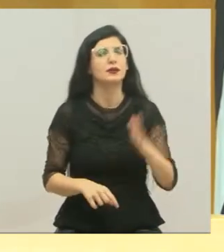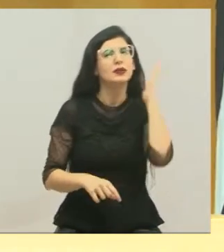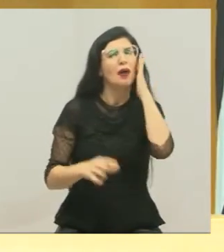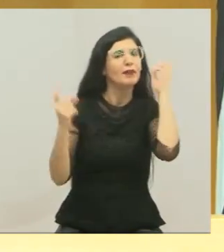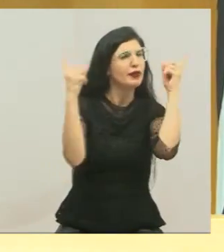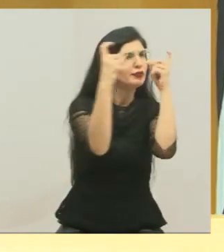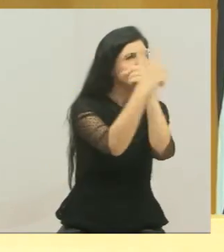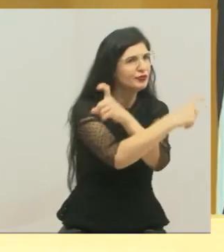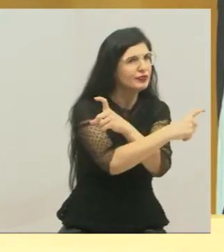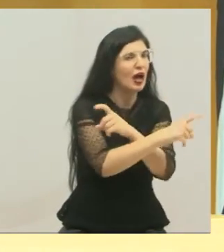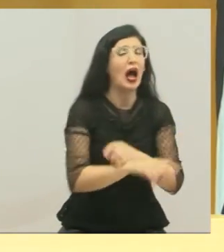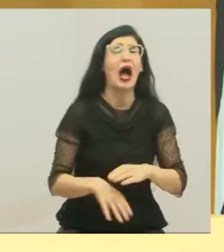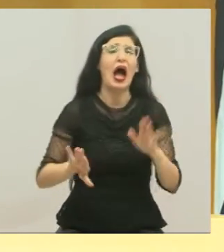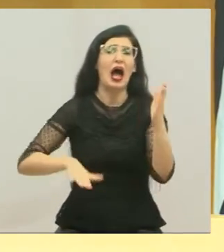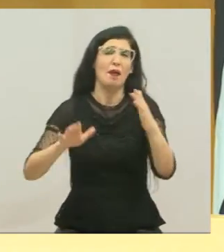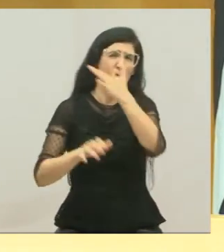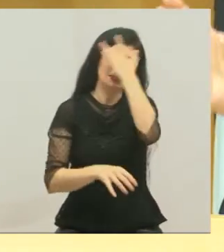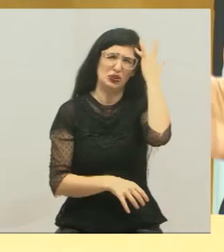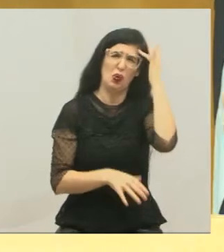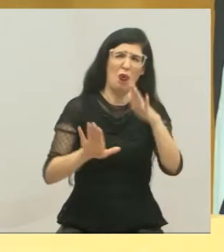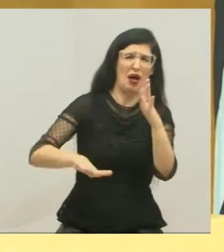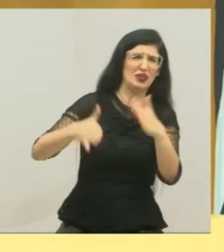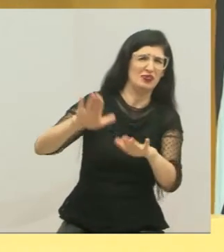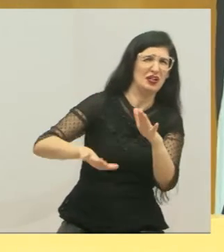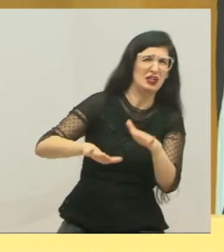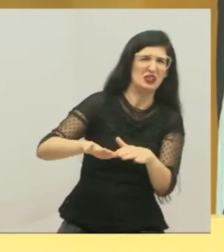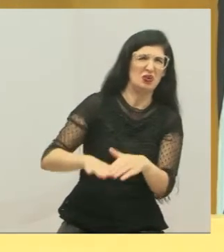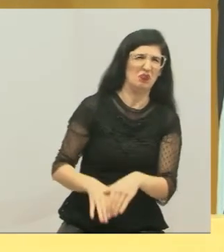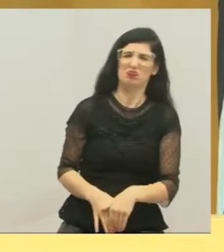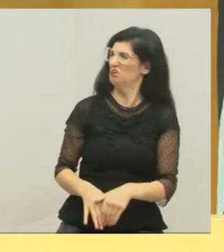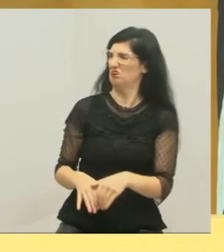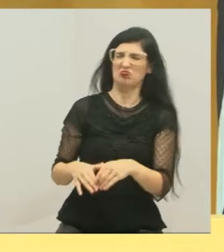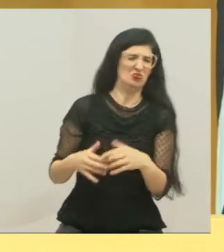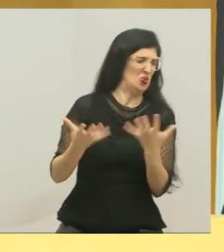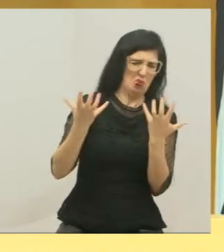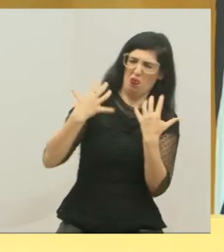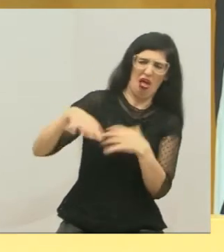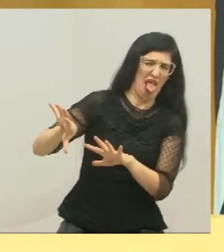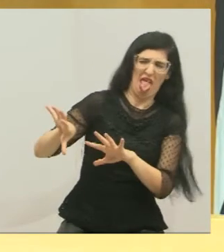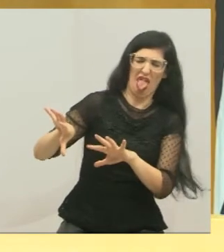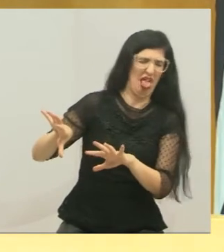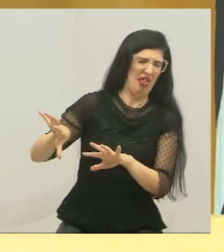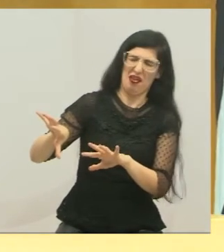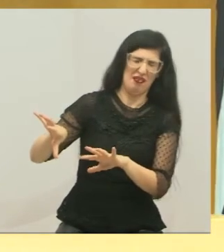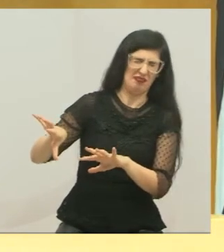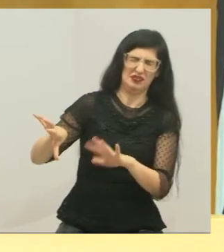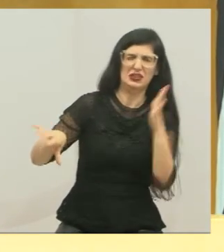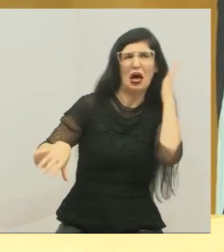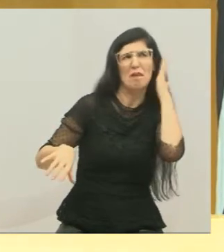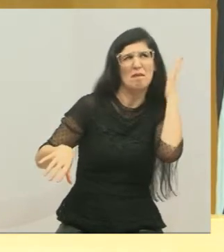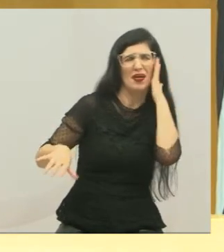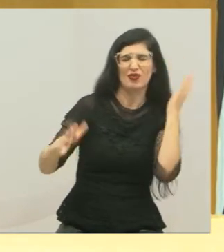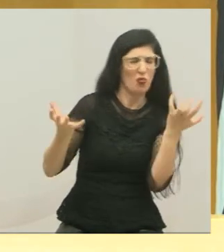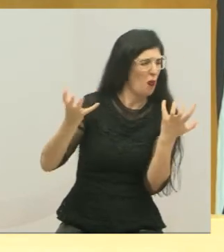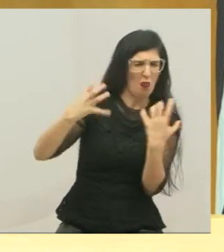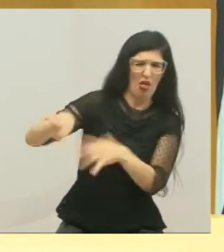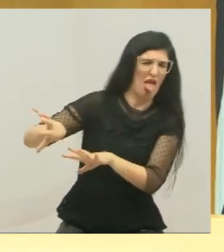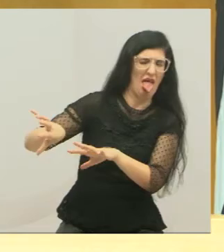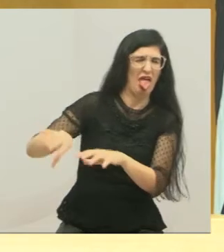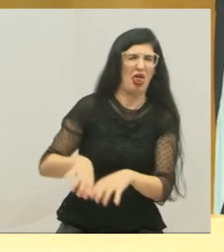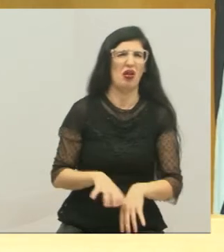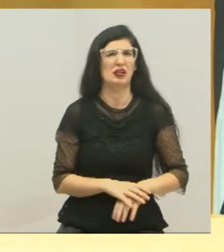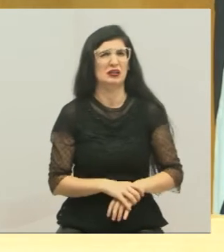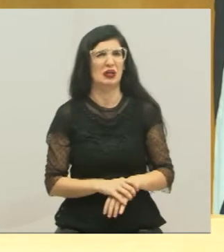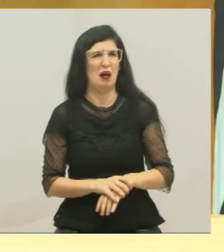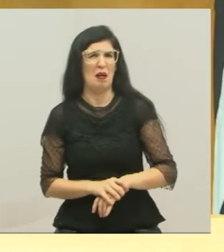Há uma versão assim de algumas pessoas você chega e falar de política Elas não querem ouvir e o que você tem para dizer o